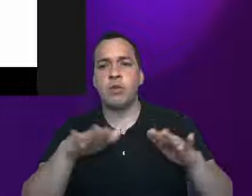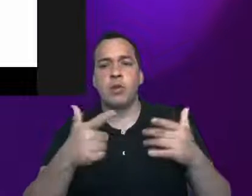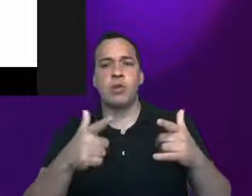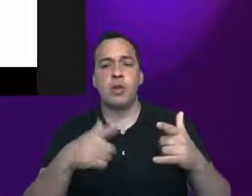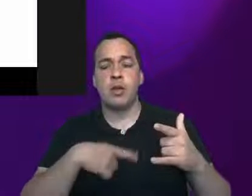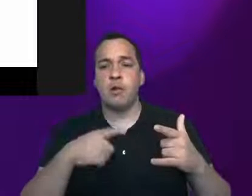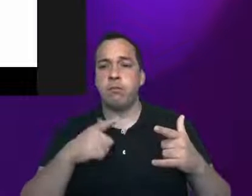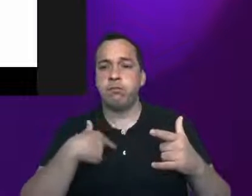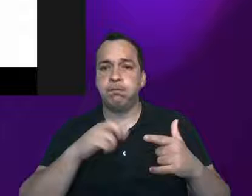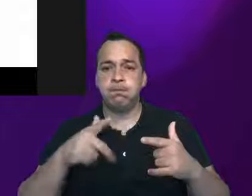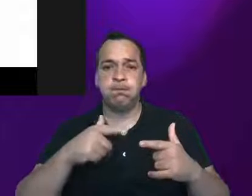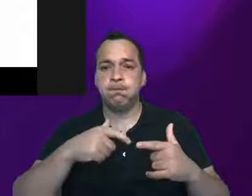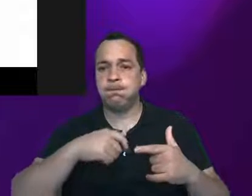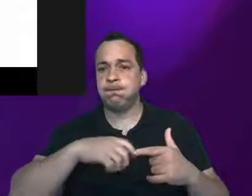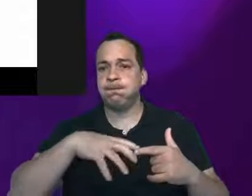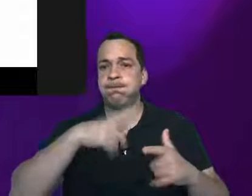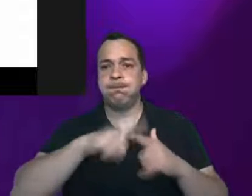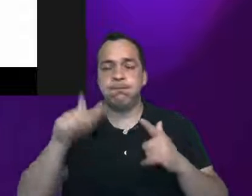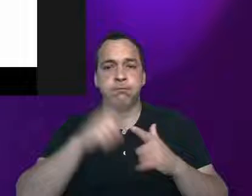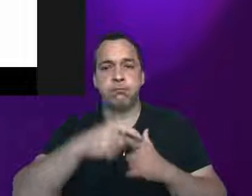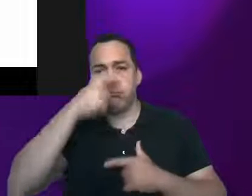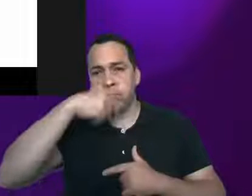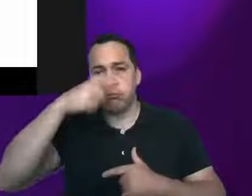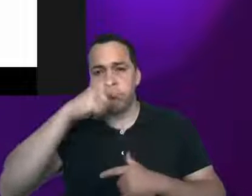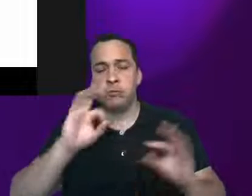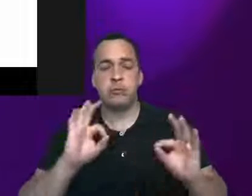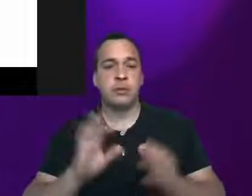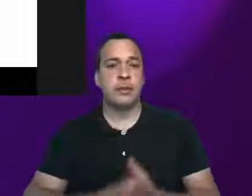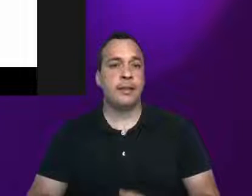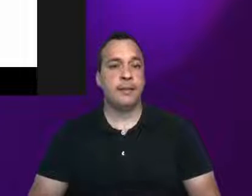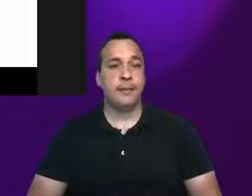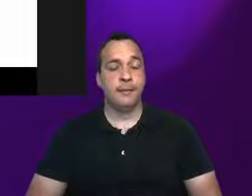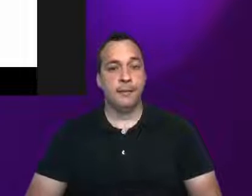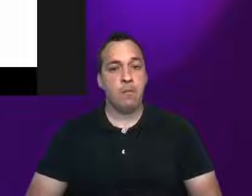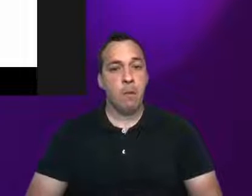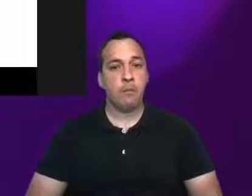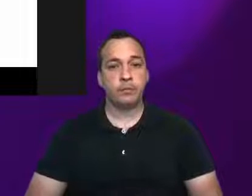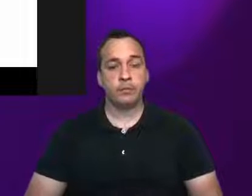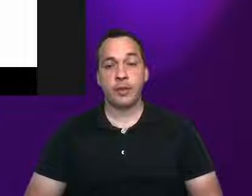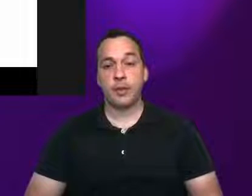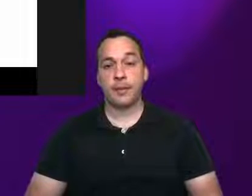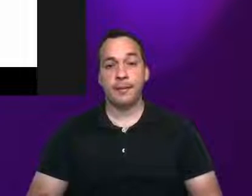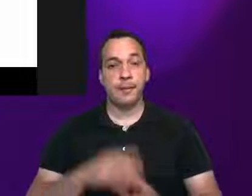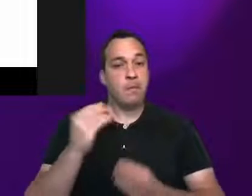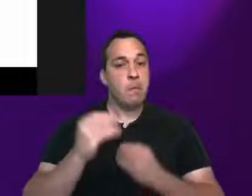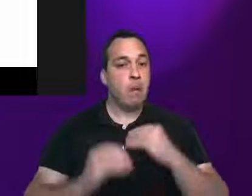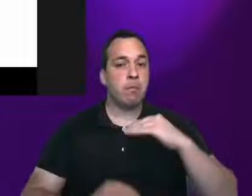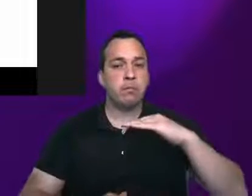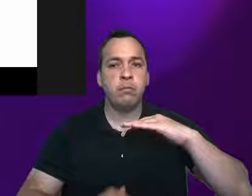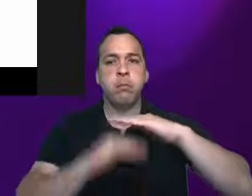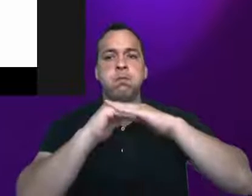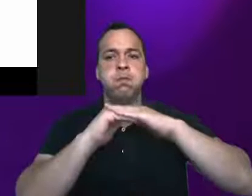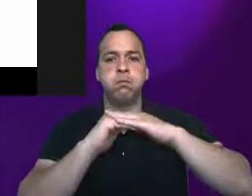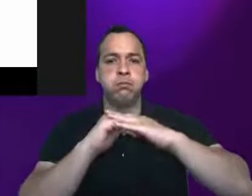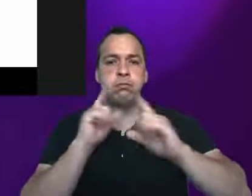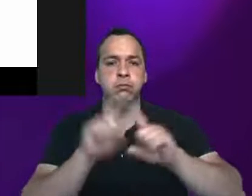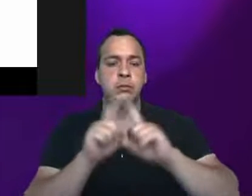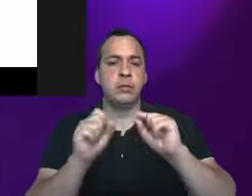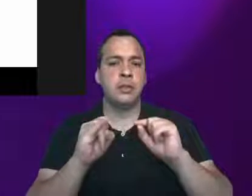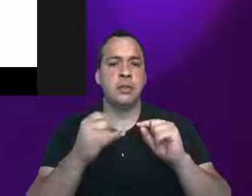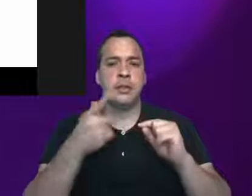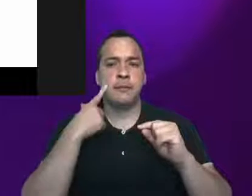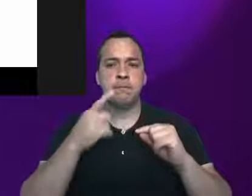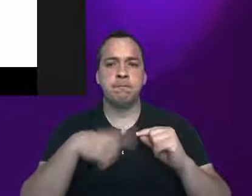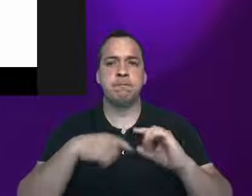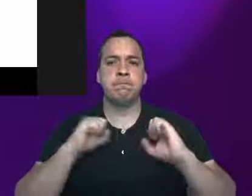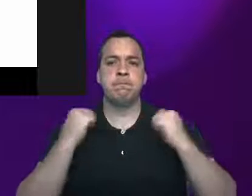congesto, mesmo não sendo responsivo ao fluido. E, ao contrário, ela pode estar colabada no paciente com a pressão intraabdominal aumentada,